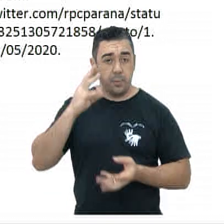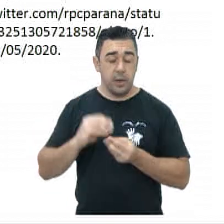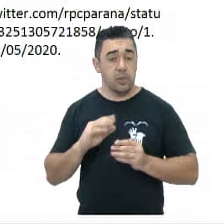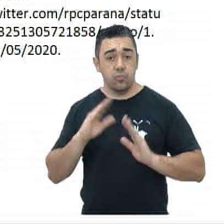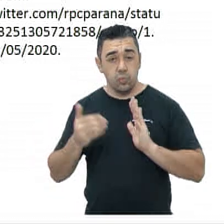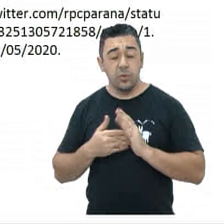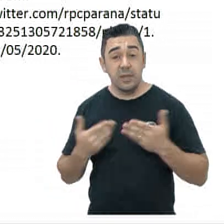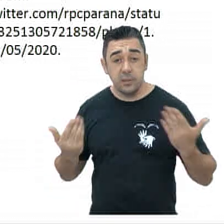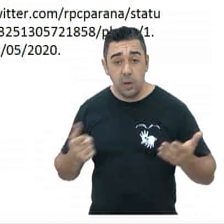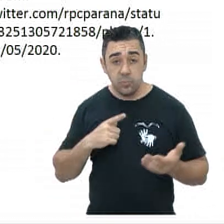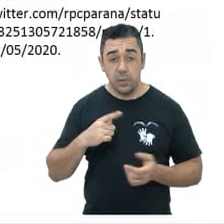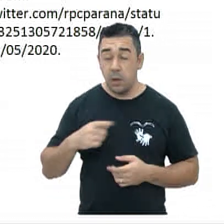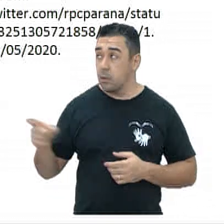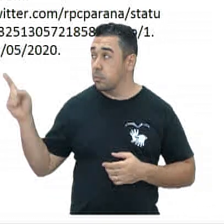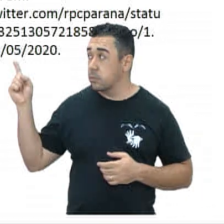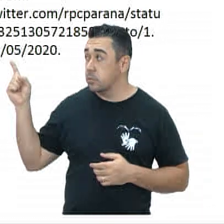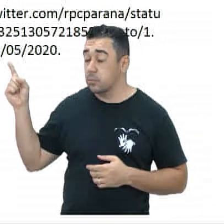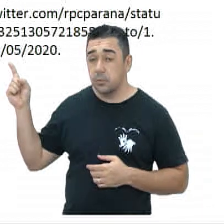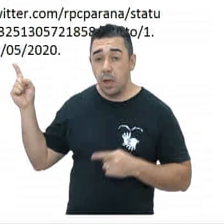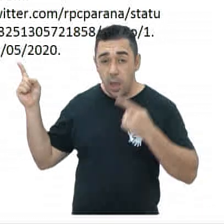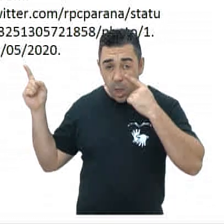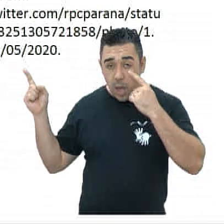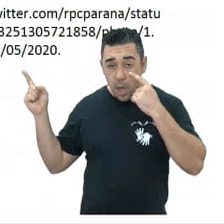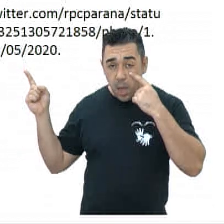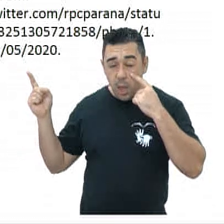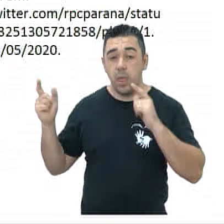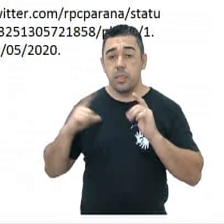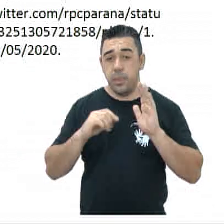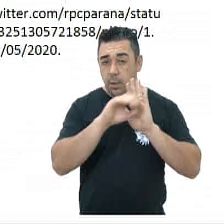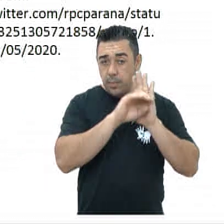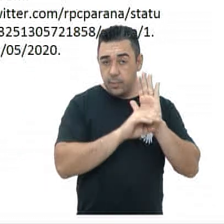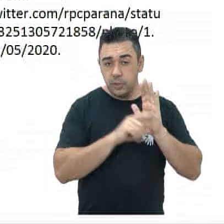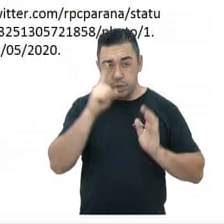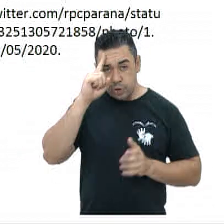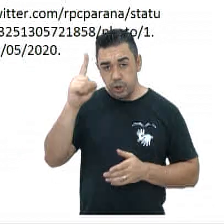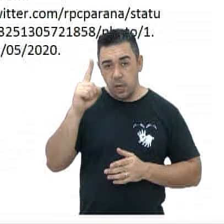tudo. E aqui a gente tem uma imagem, né, referente aos dados oficiais do dia